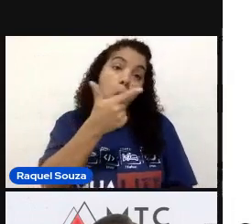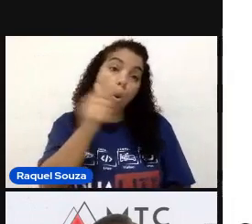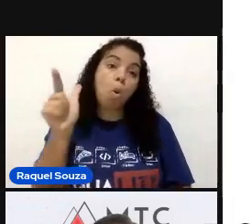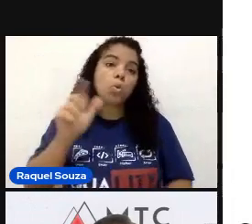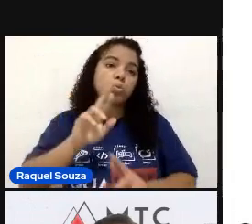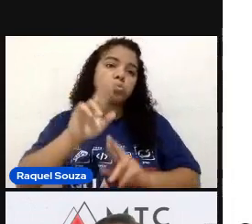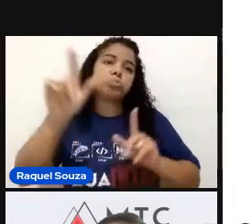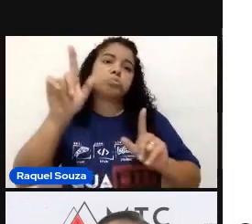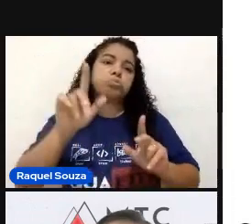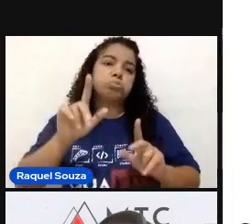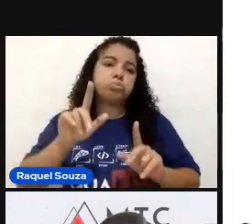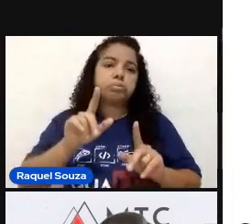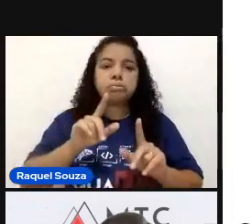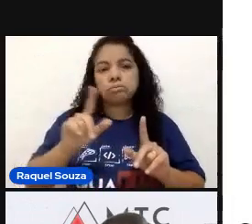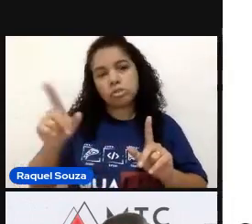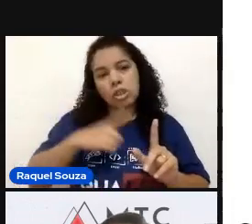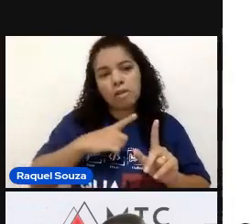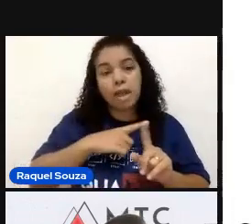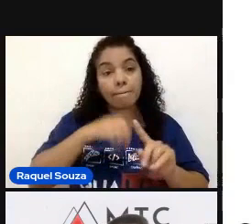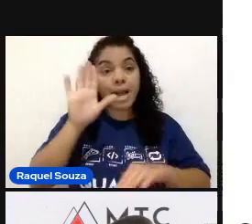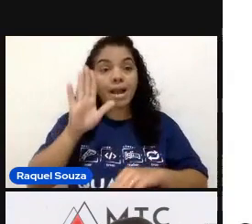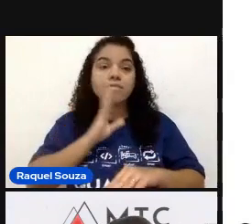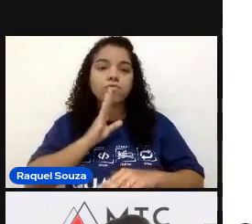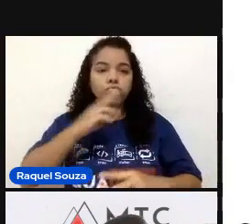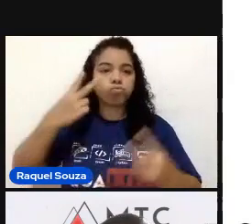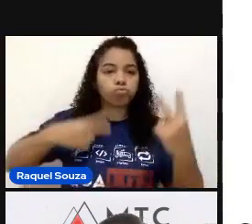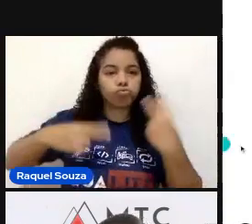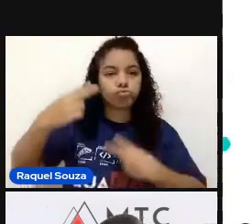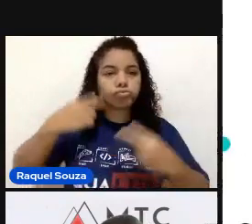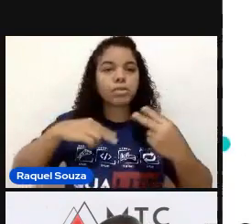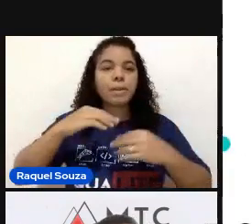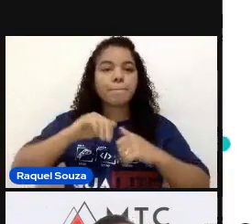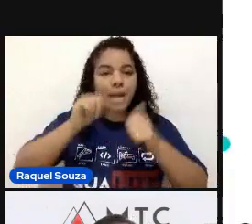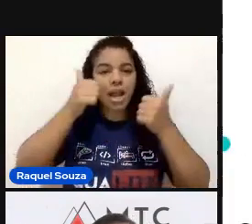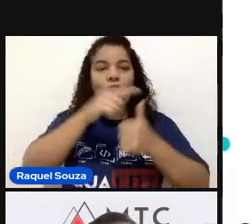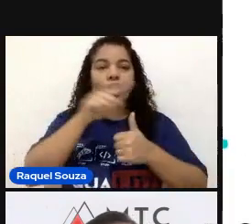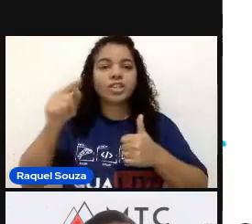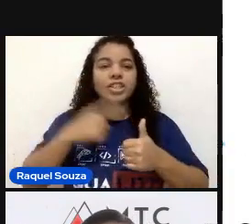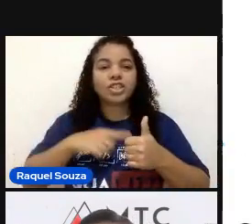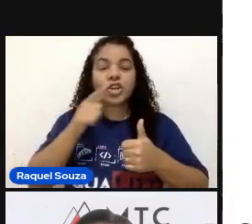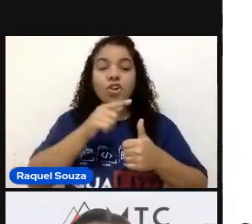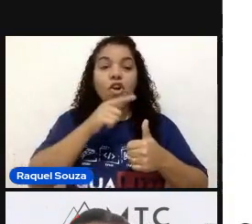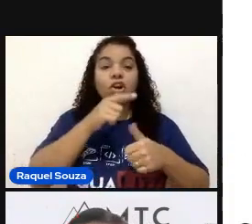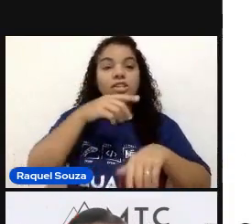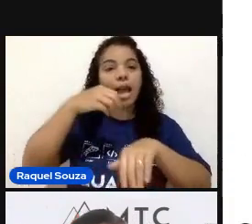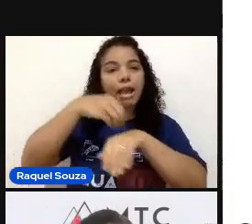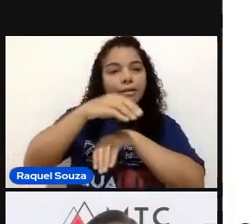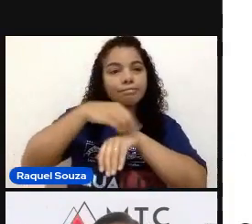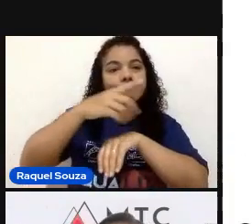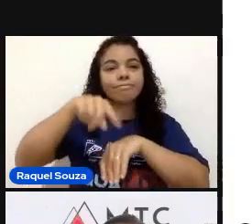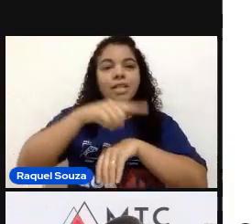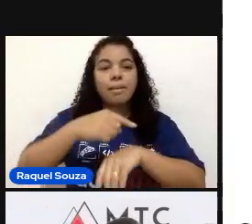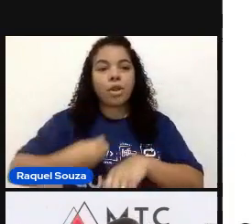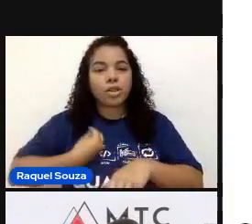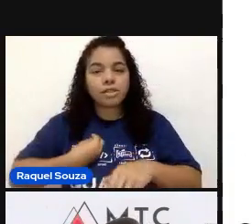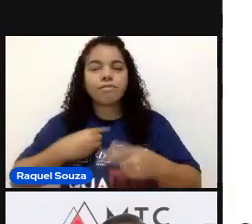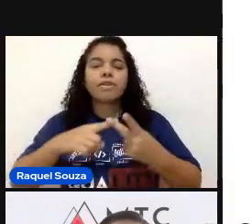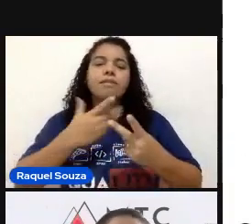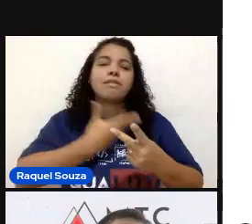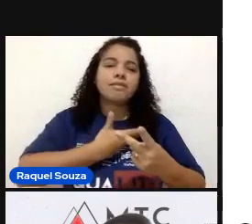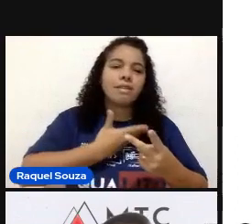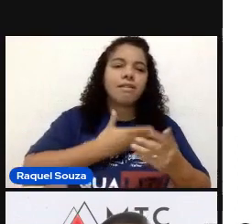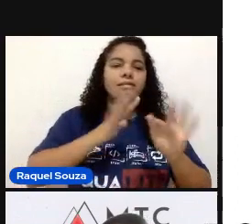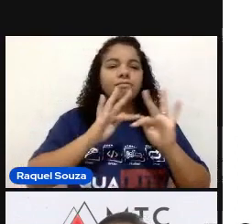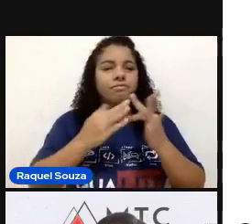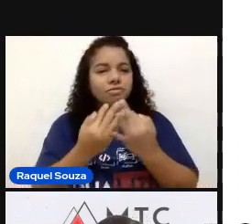neurodivergência, quanto melhor a gente se conhece, melhor a gente consegue entregar, né? Tanto para a nossa família, para a nossa vida, para os nossos amigos,